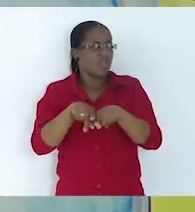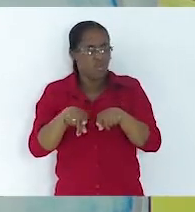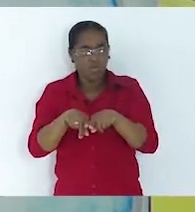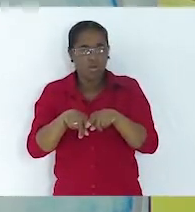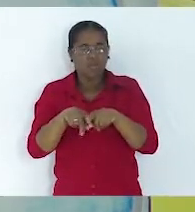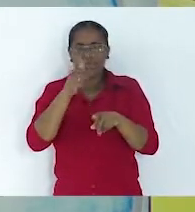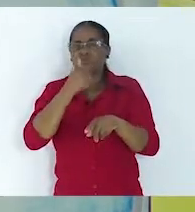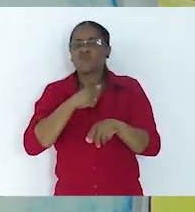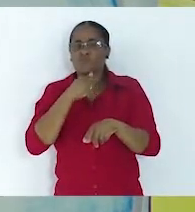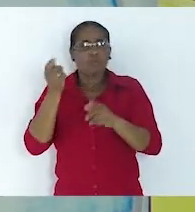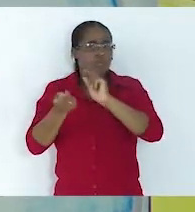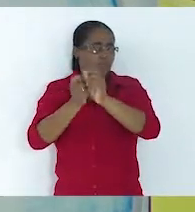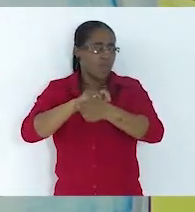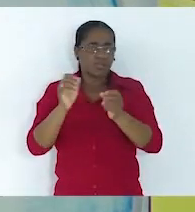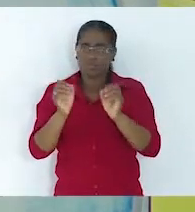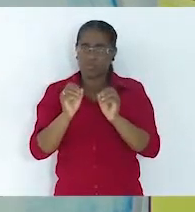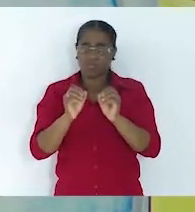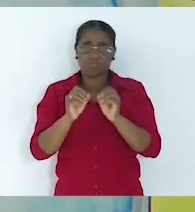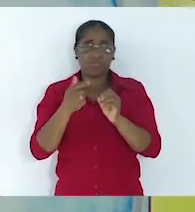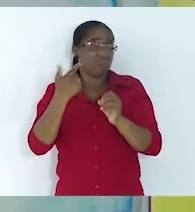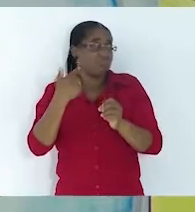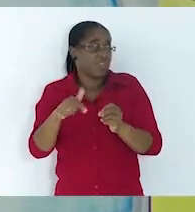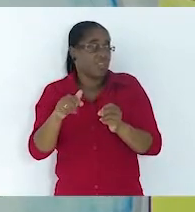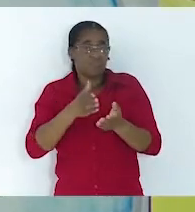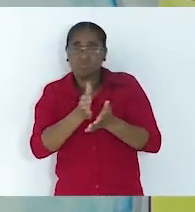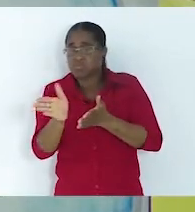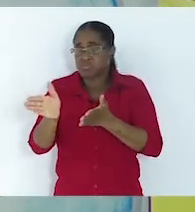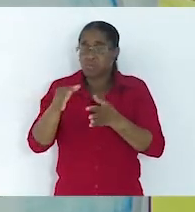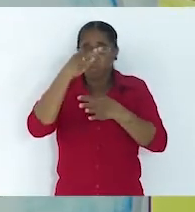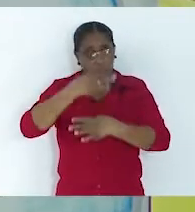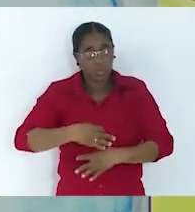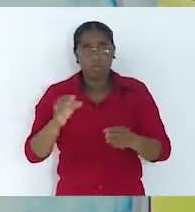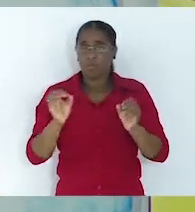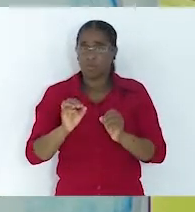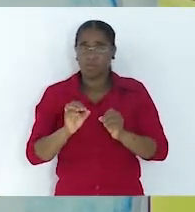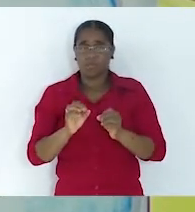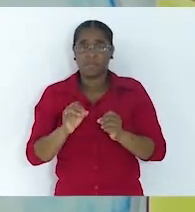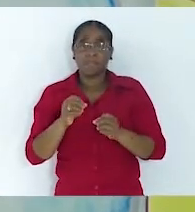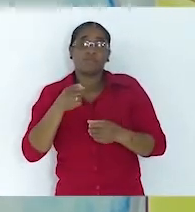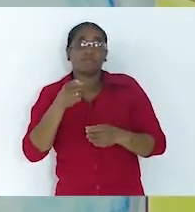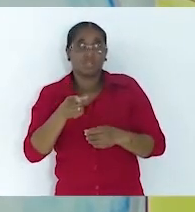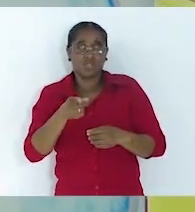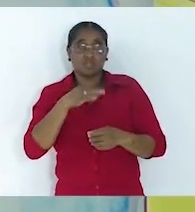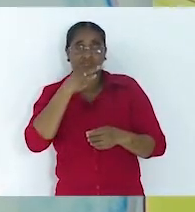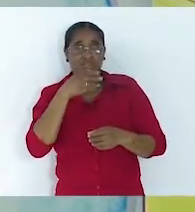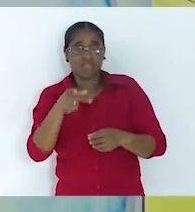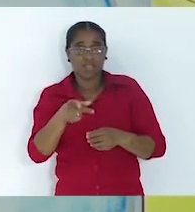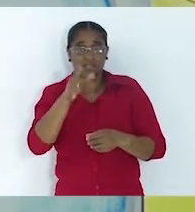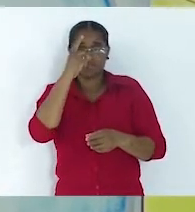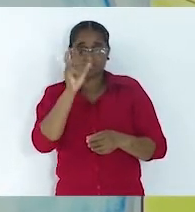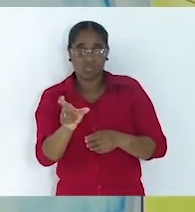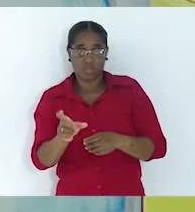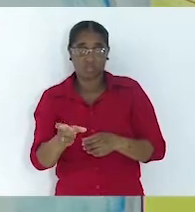não sofreu mudança, não teve desvio de comportamento, então dizes que essa